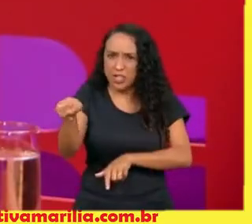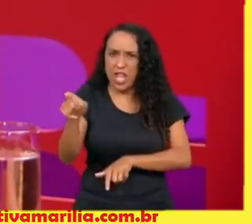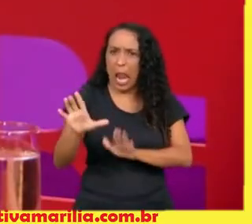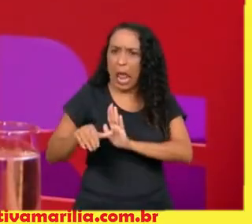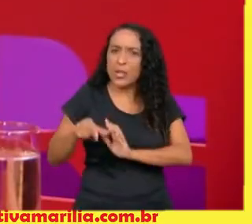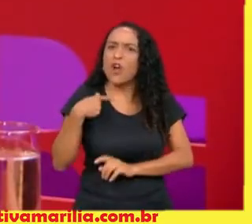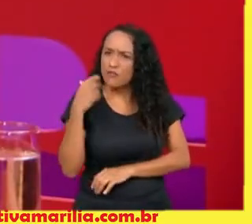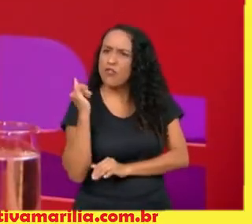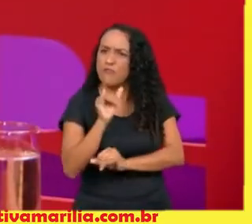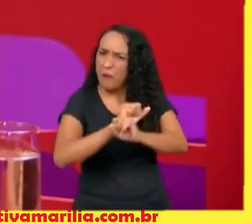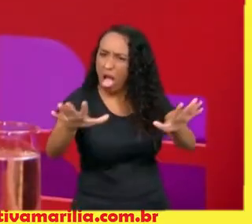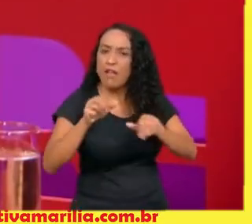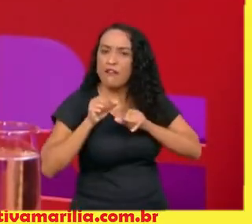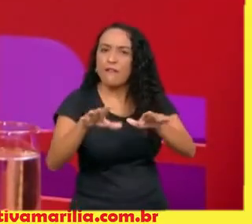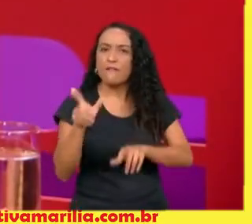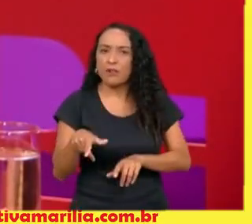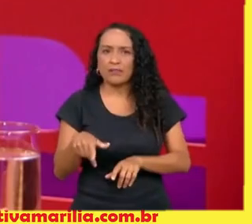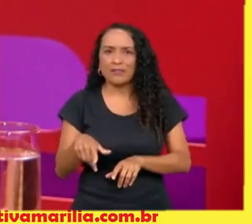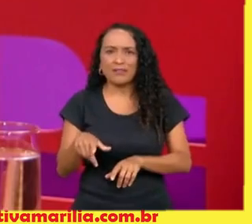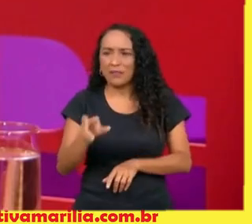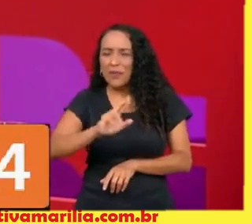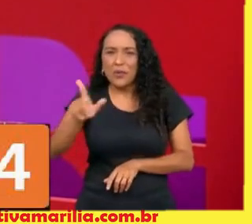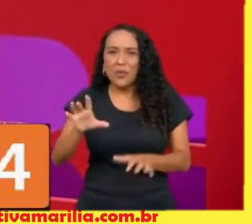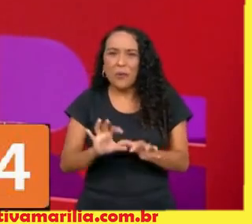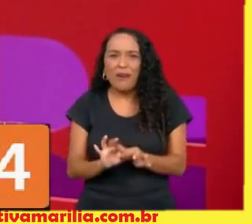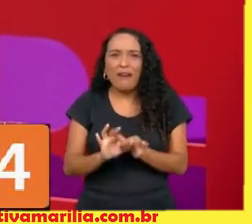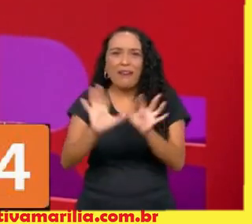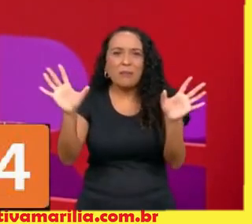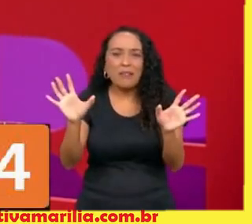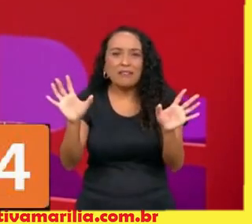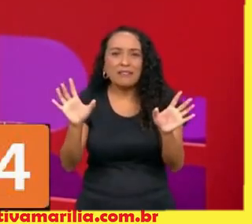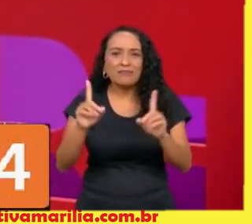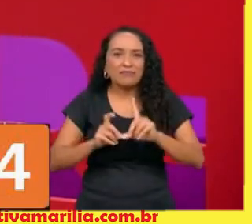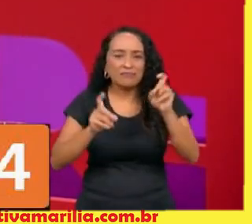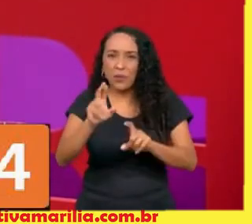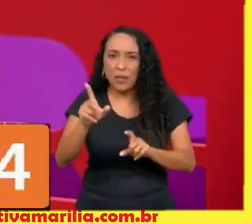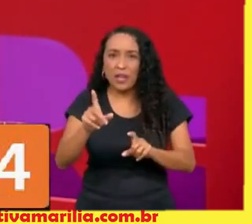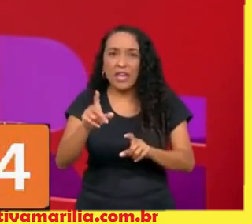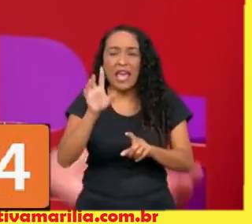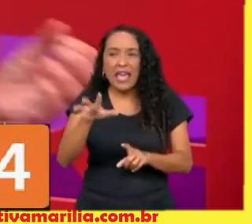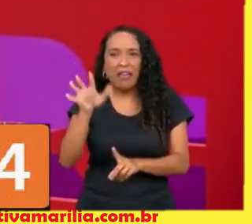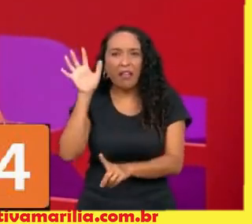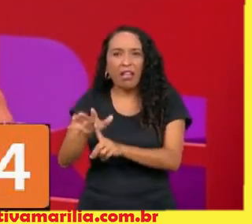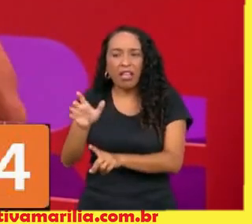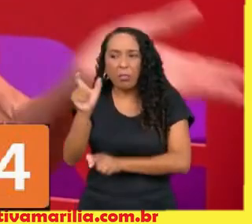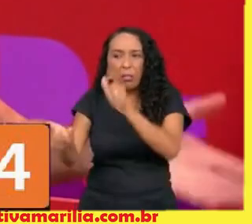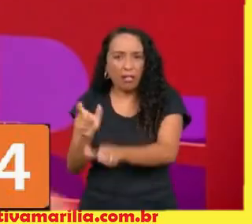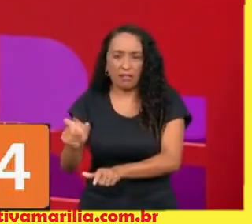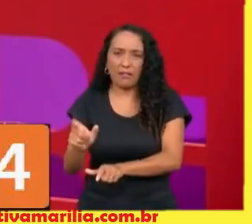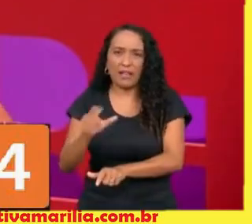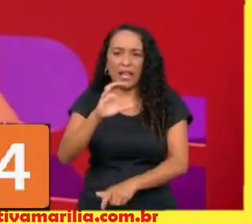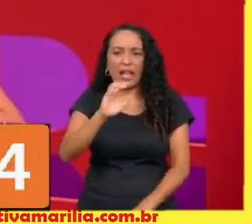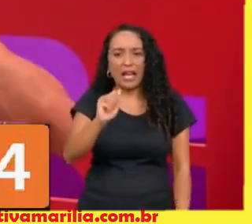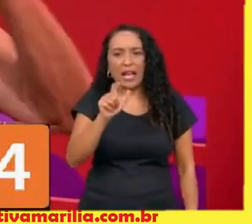ladrão. Isso não é liberdade de expressão, isso é calúnia e difamação. Claro. Não é? Podia te causar um dano danado,